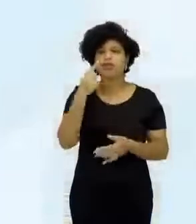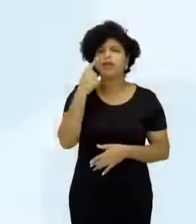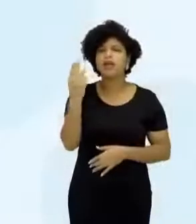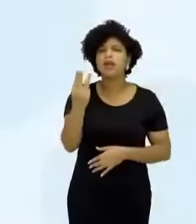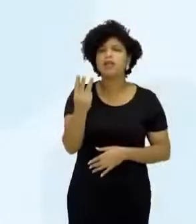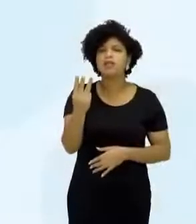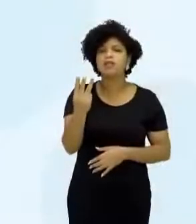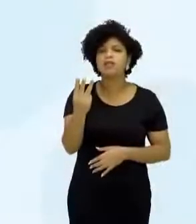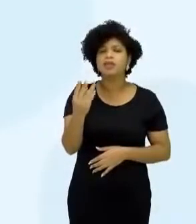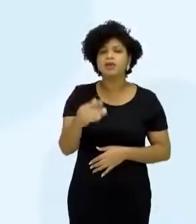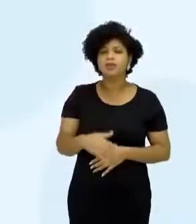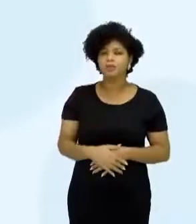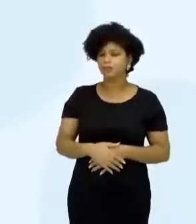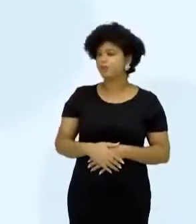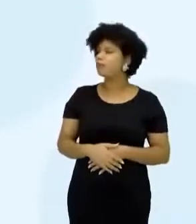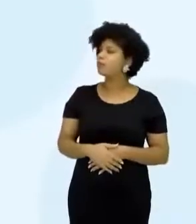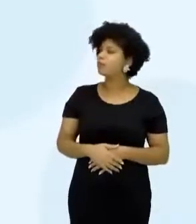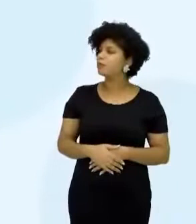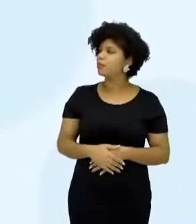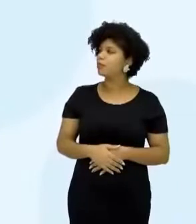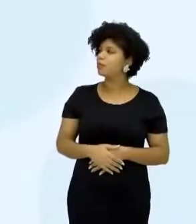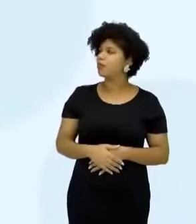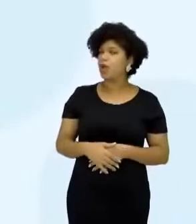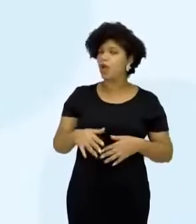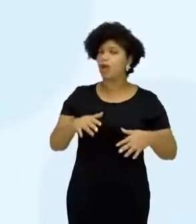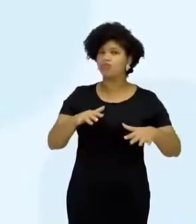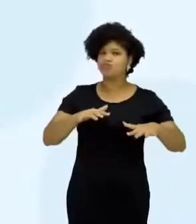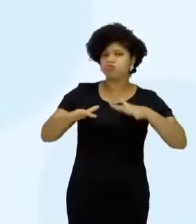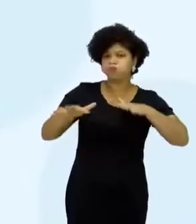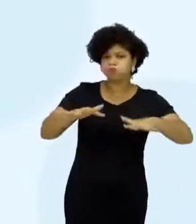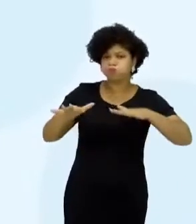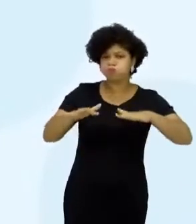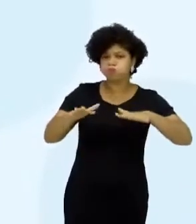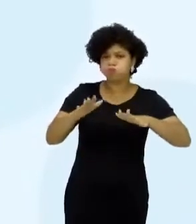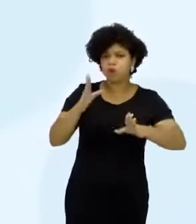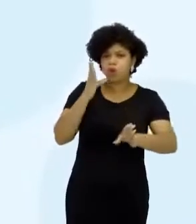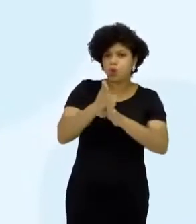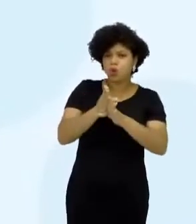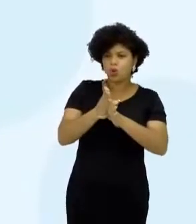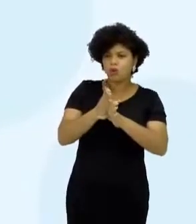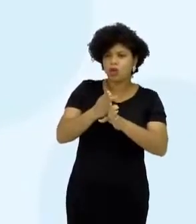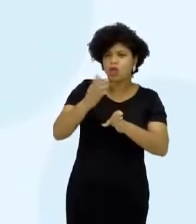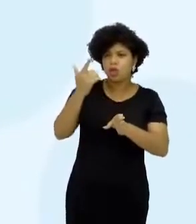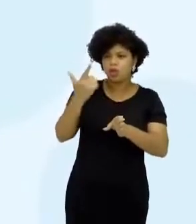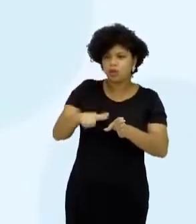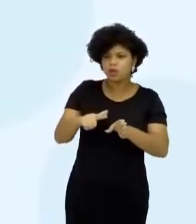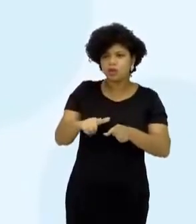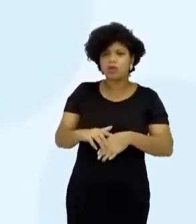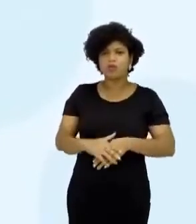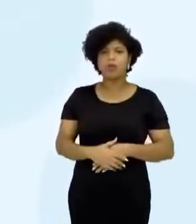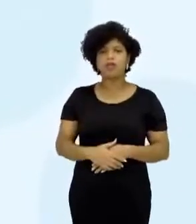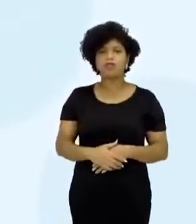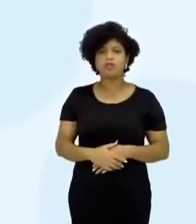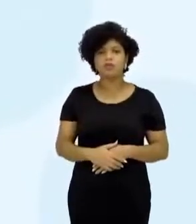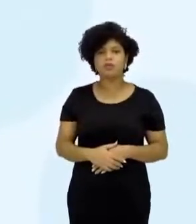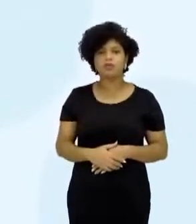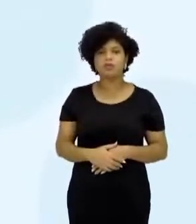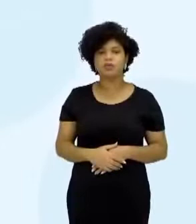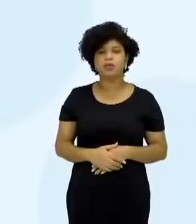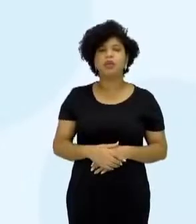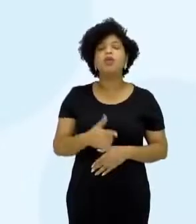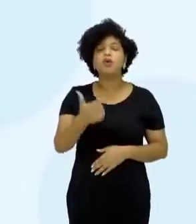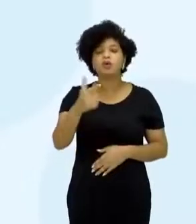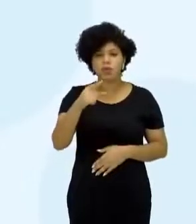ver agora. Hoje é possível prever terremotos através dos estudos das ondas sísmicas. Será que eu posso prever um